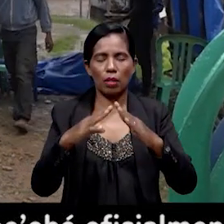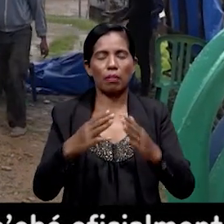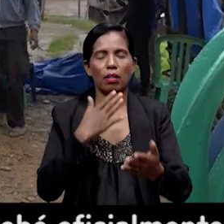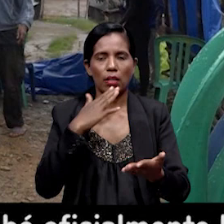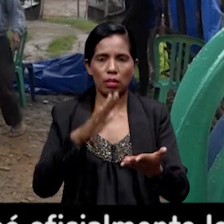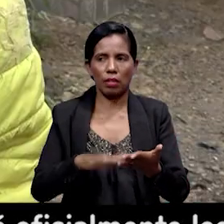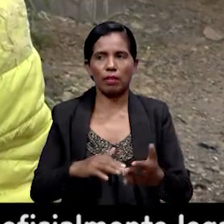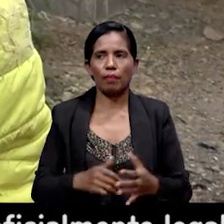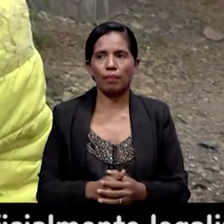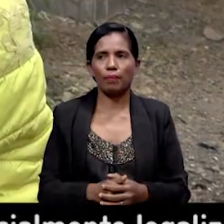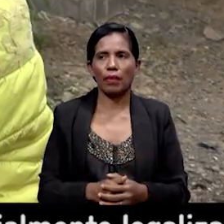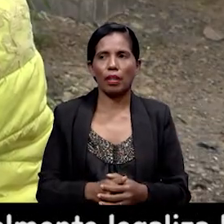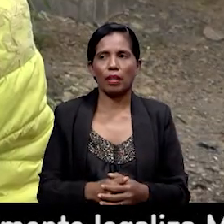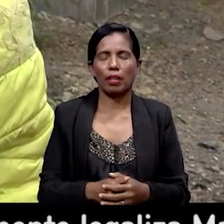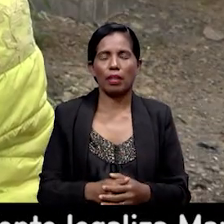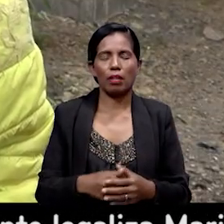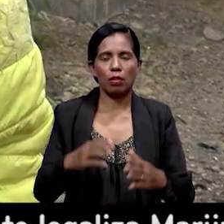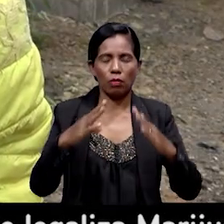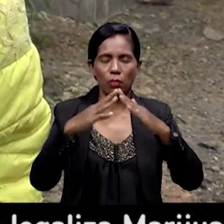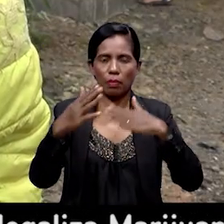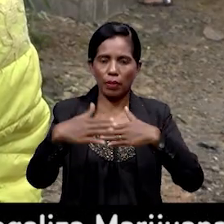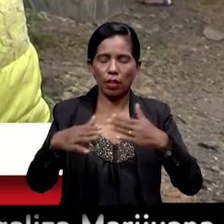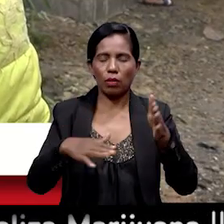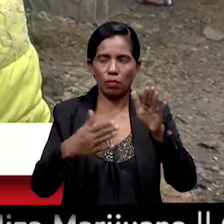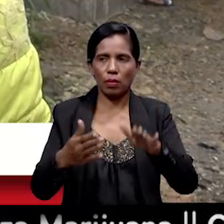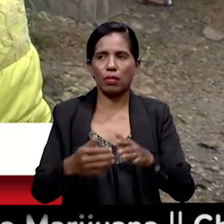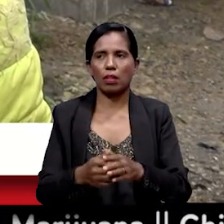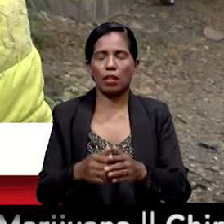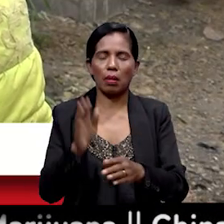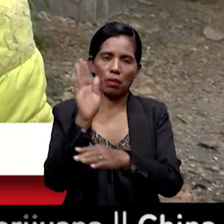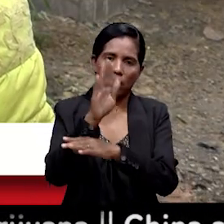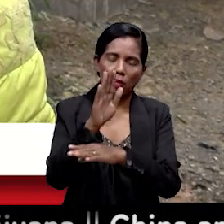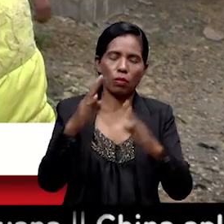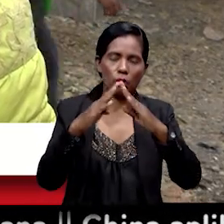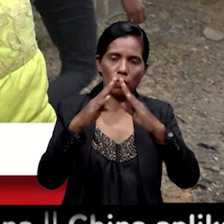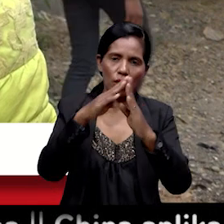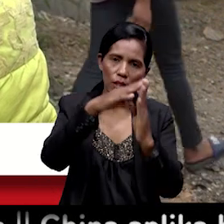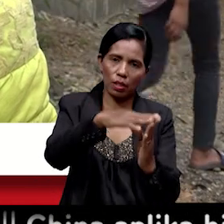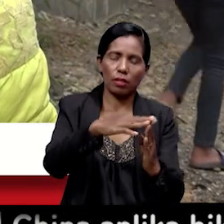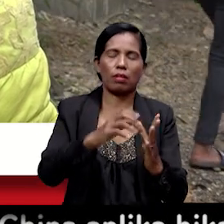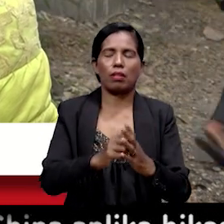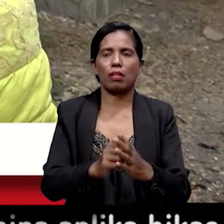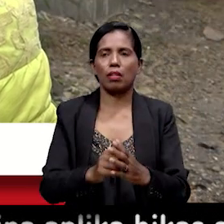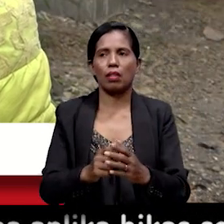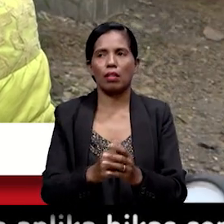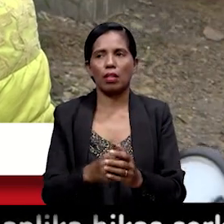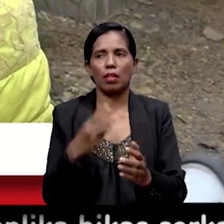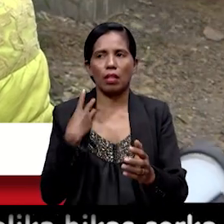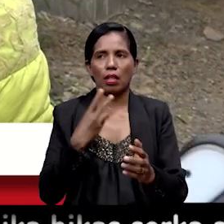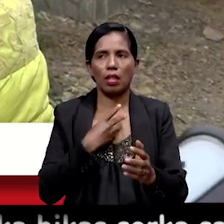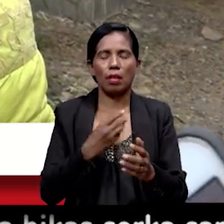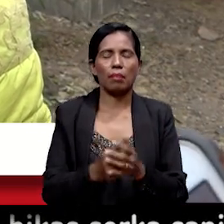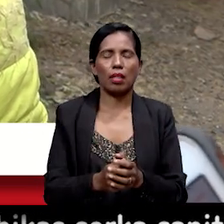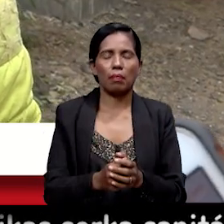dia. Pese a tu mono, maka hareba halisona, persa tere de tira ne babe, ami di hela,